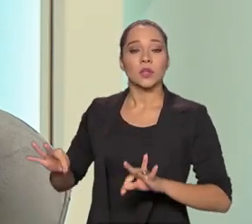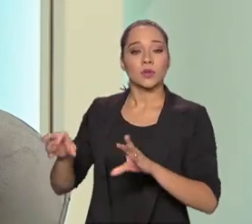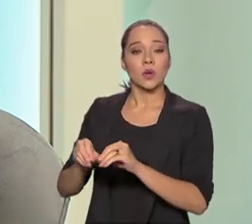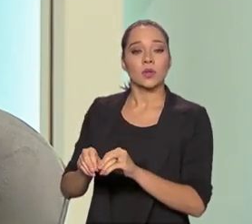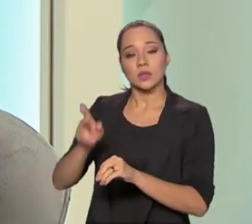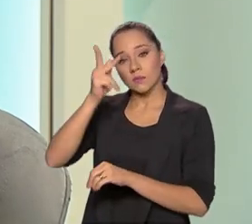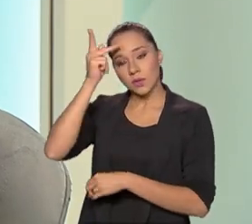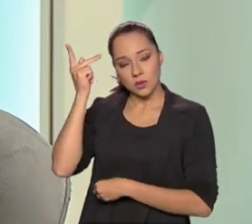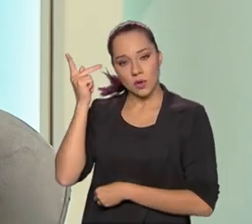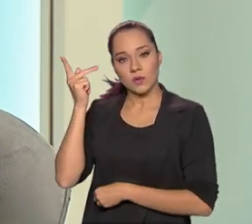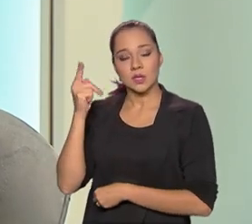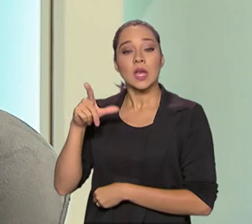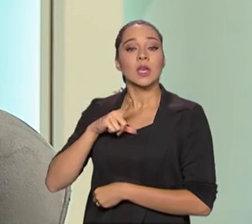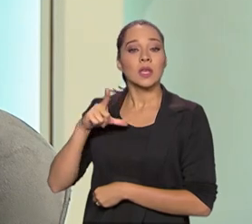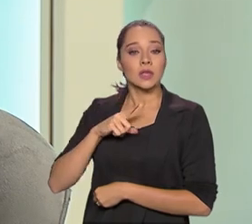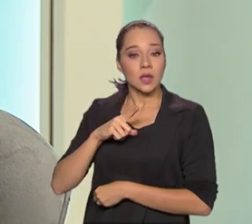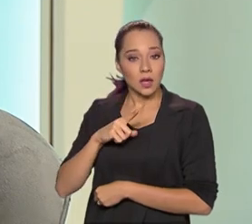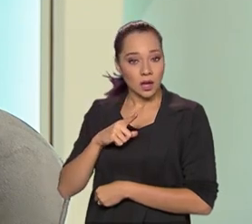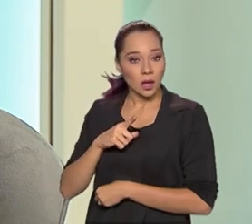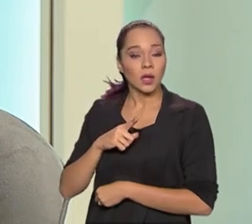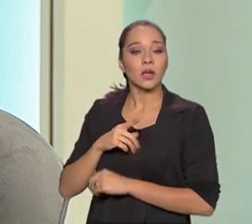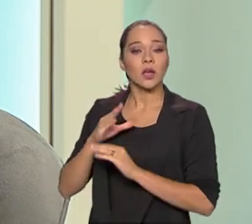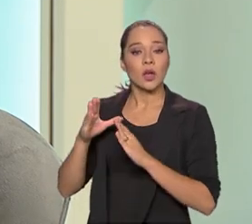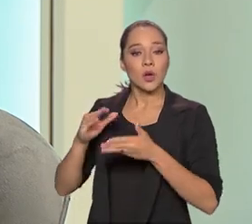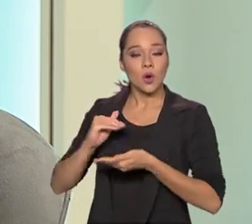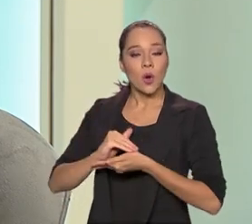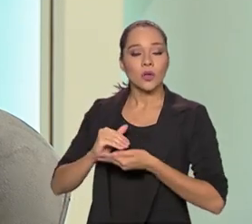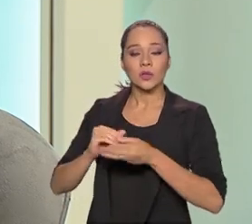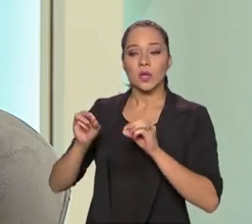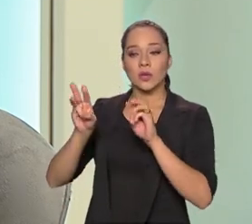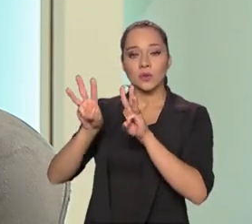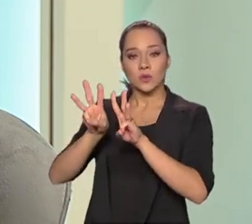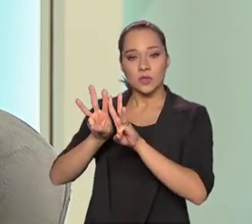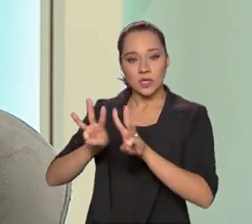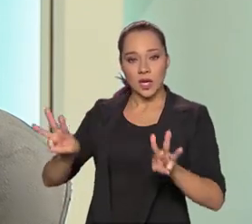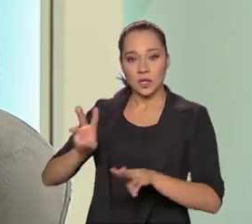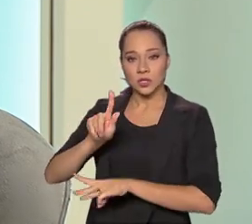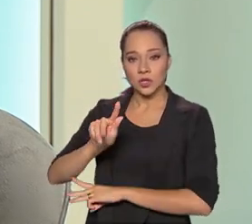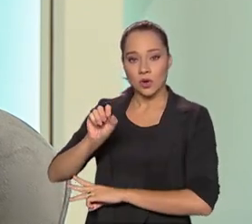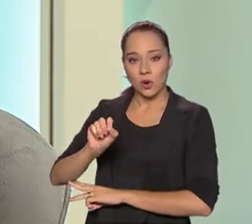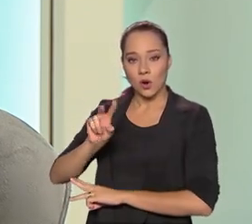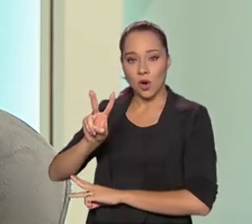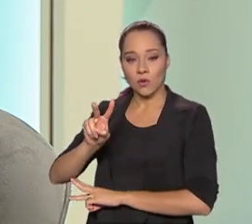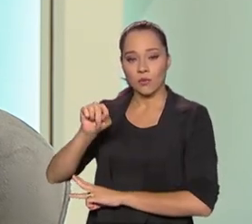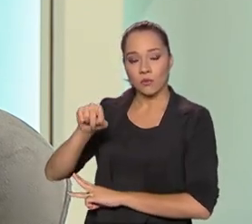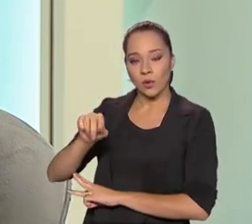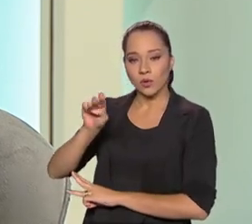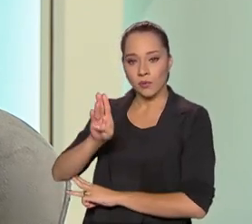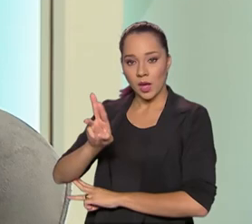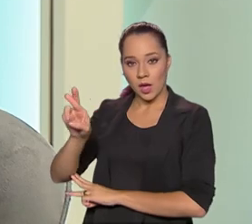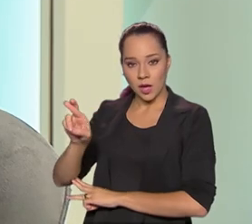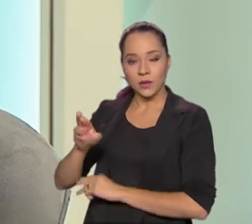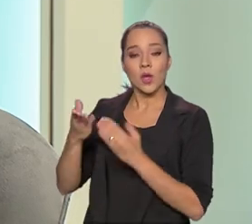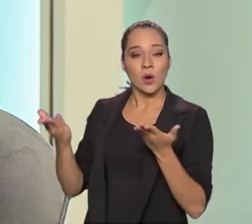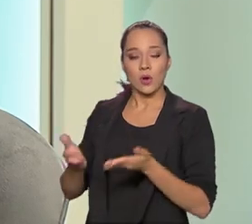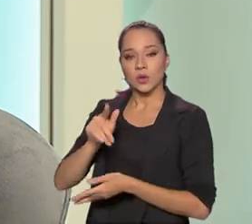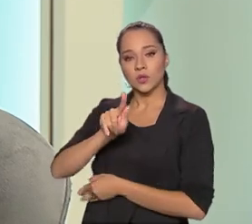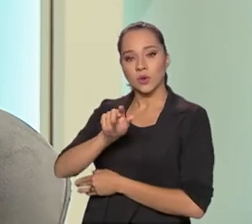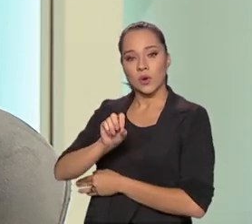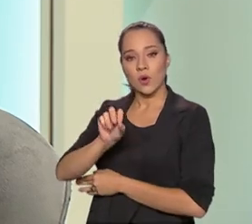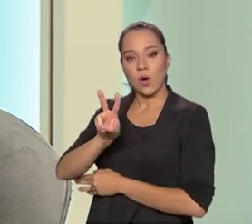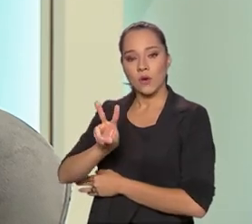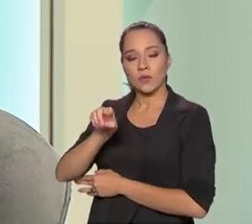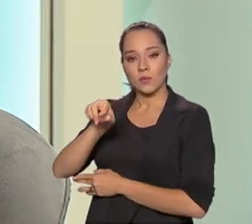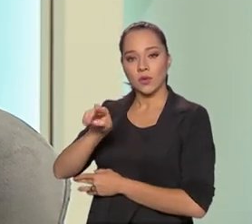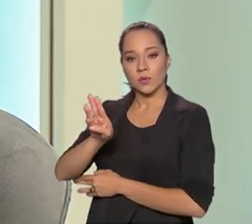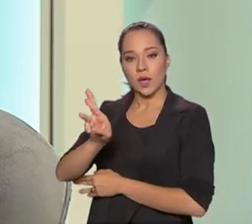todos os contribuintes que têm conta no site GovBR, no portal GovBR. Hoje o portal GovBR tem